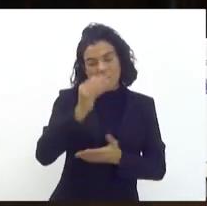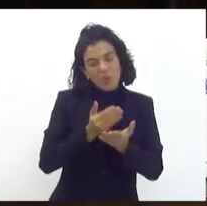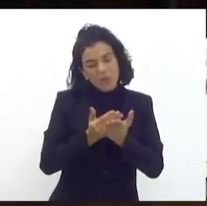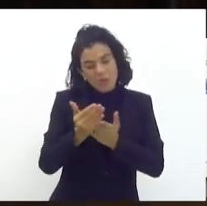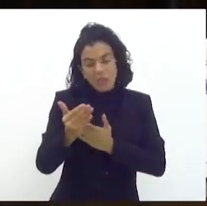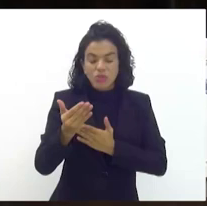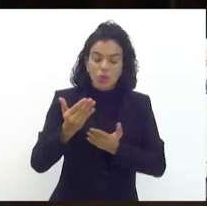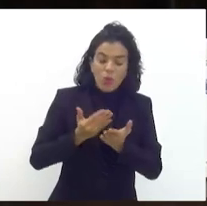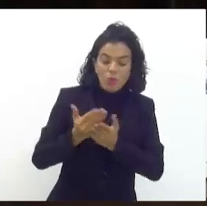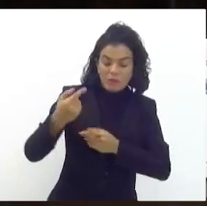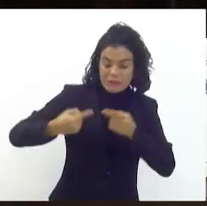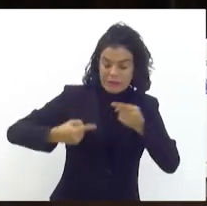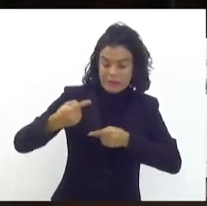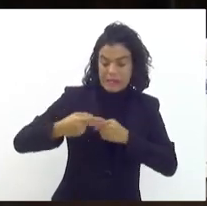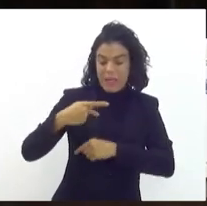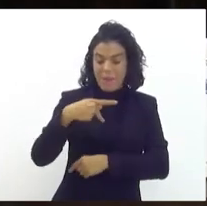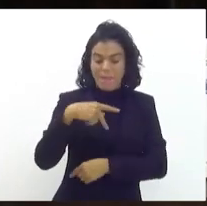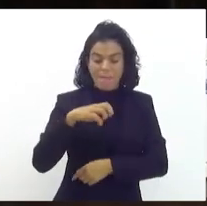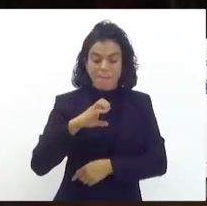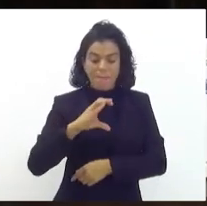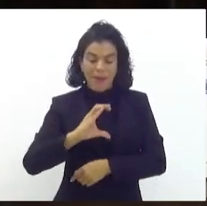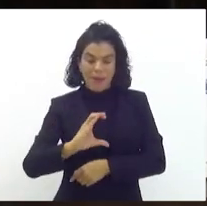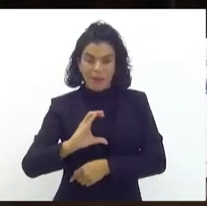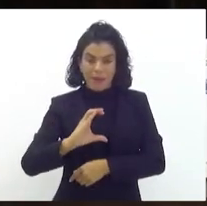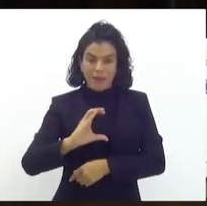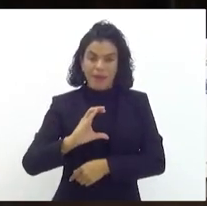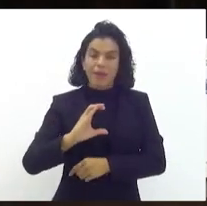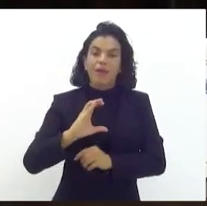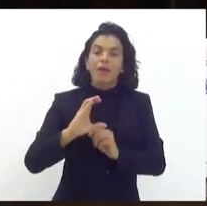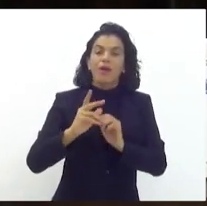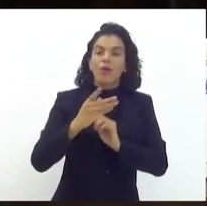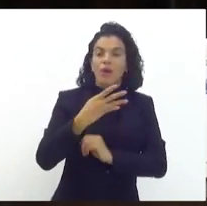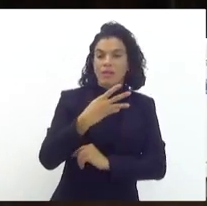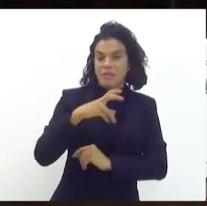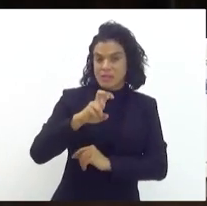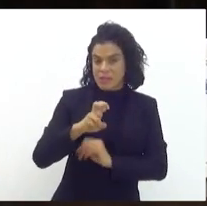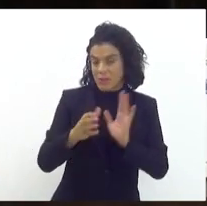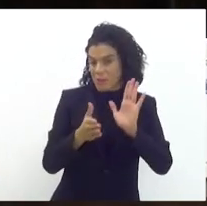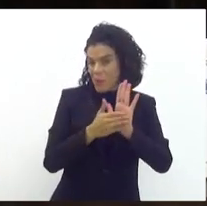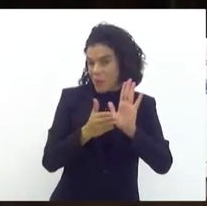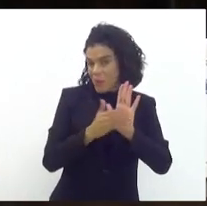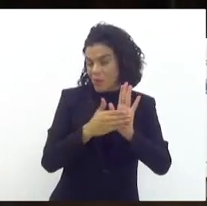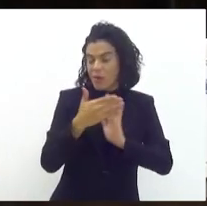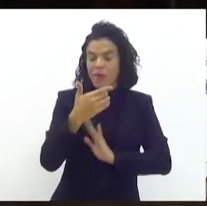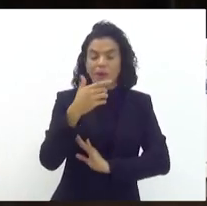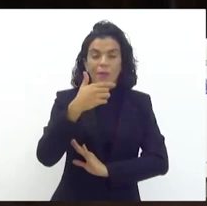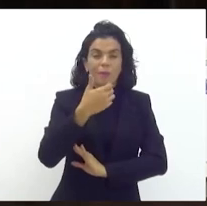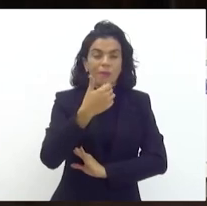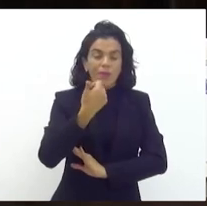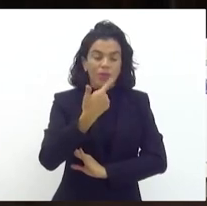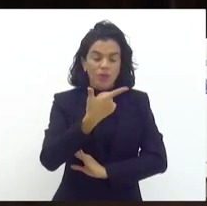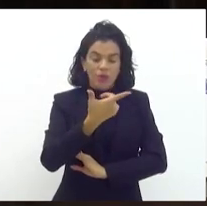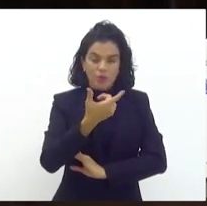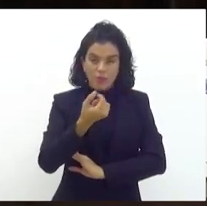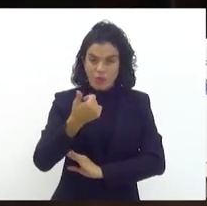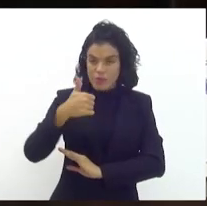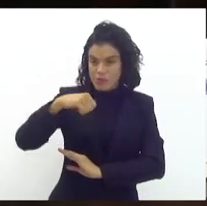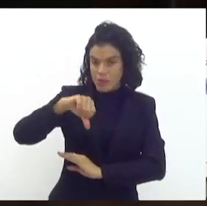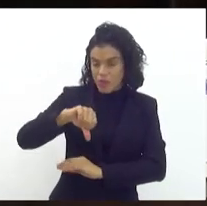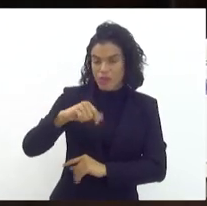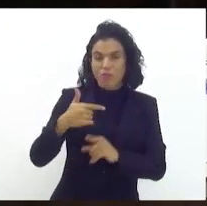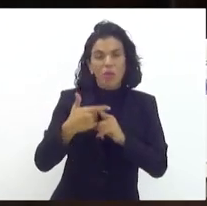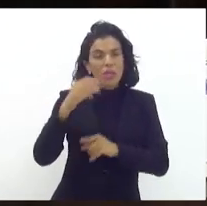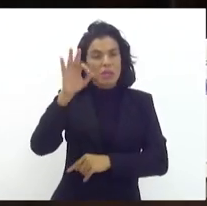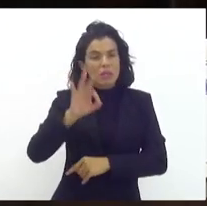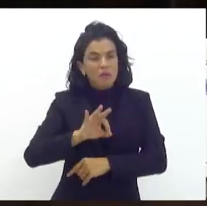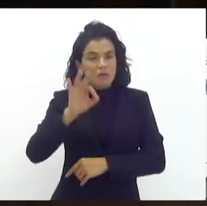primeiras discussões da PEC 45 quando foi proposto em 2019 sobre essa questão porque teu não